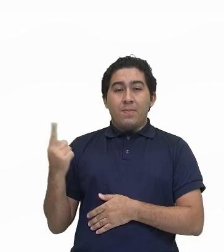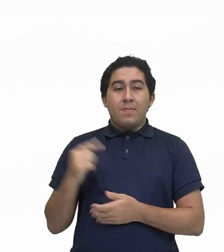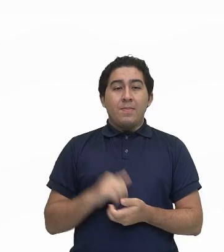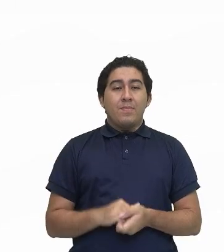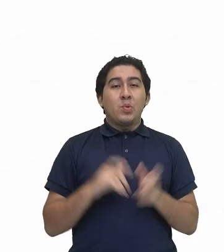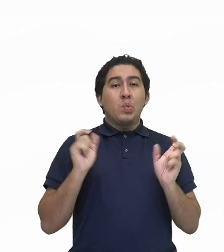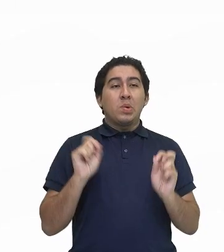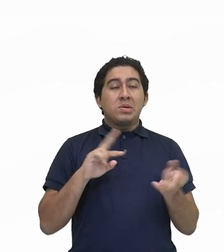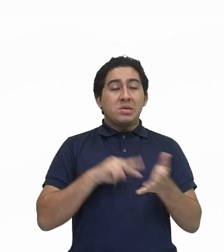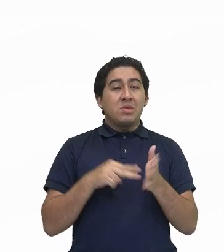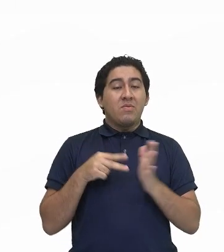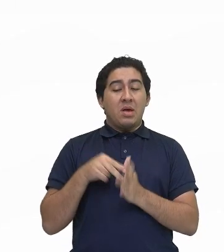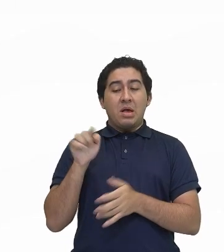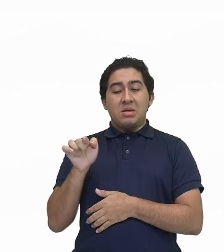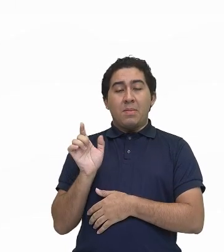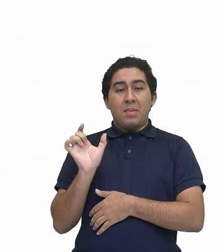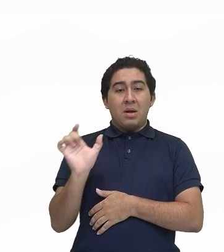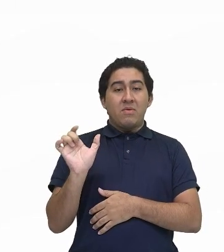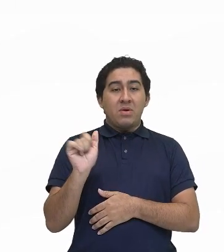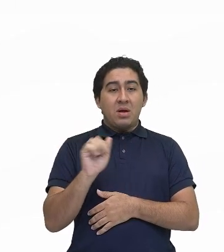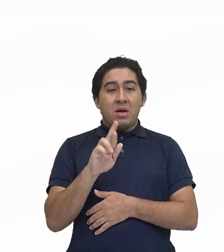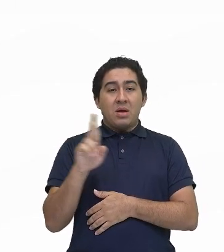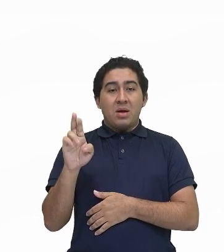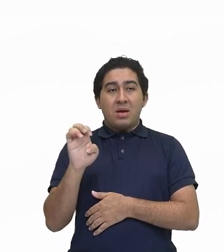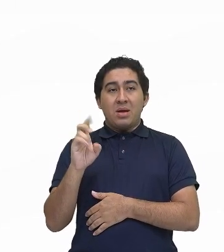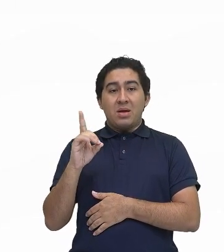é arredondar? O que é arredondar?